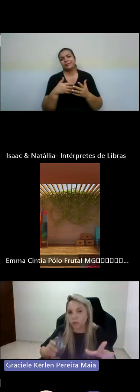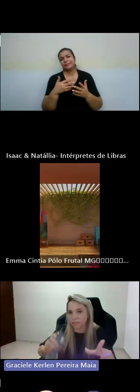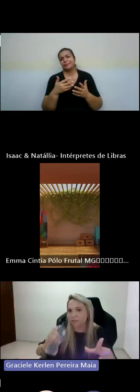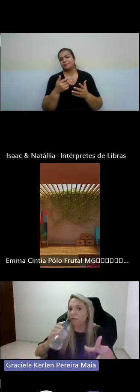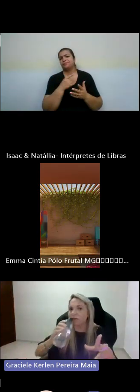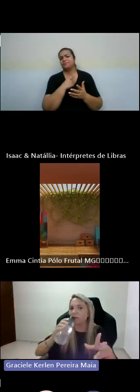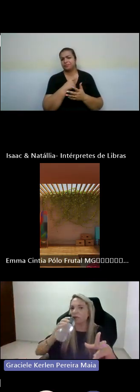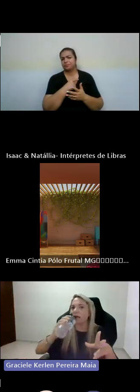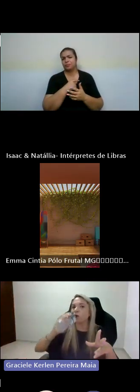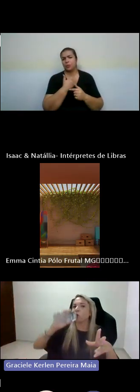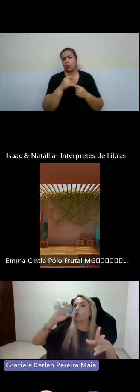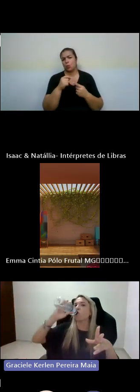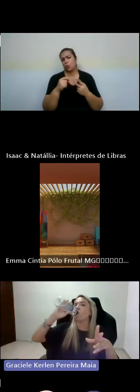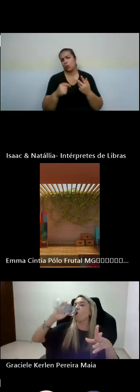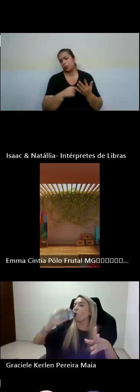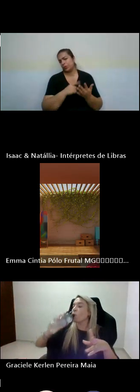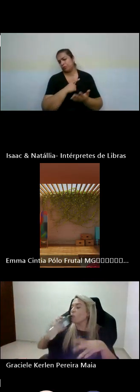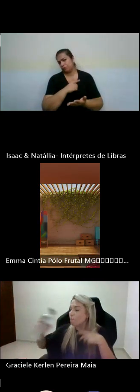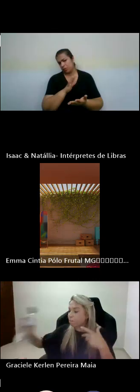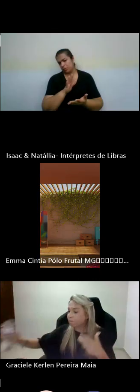outras coisas envolvidas, tá?